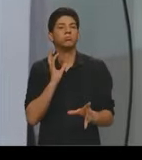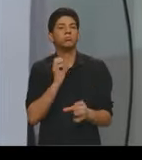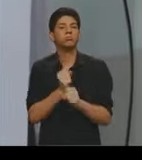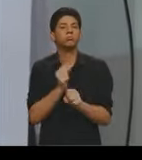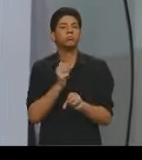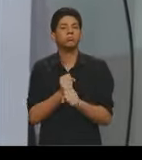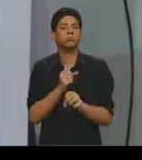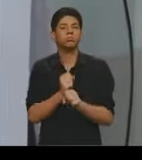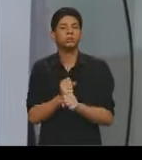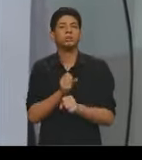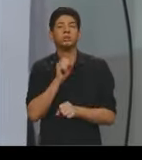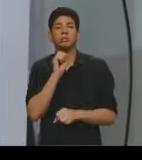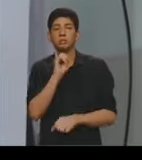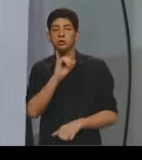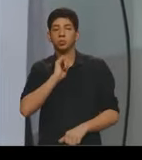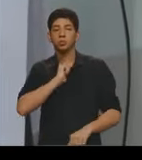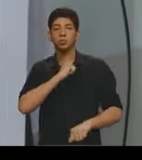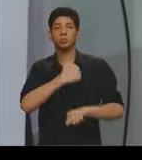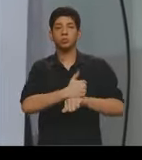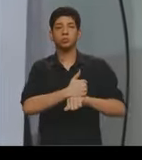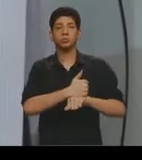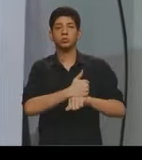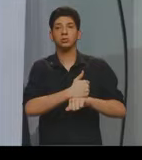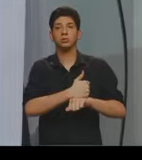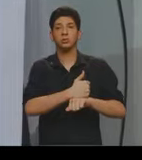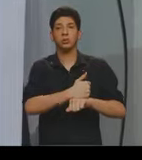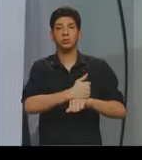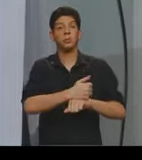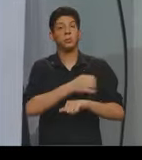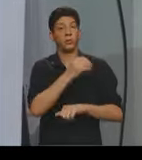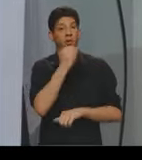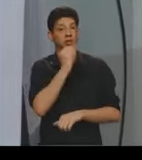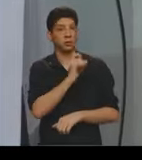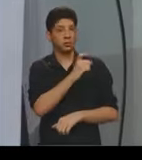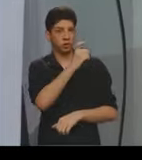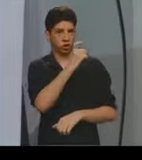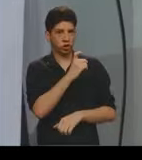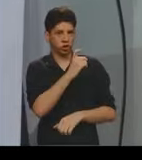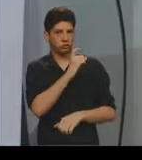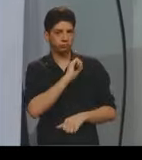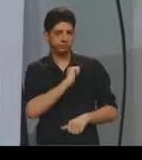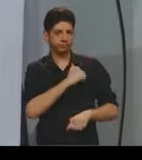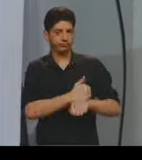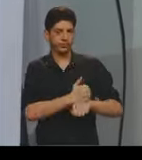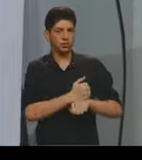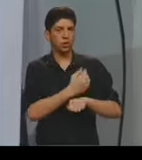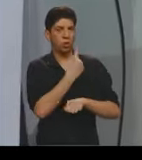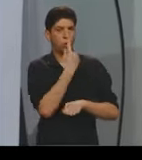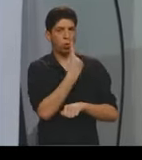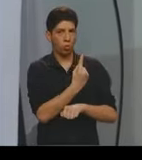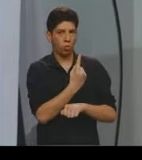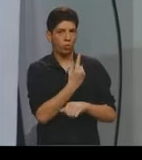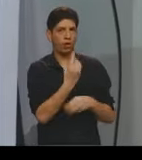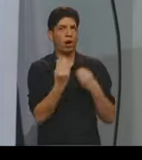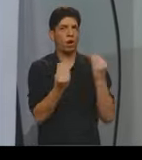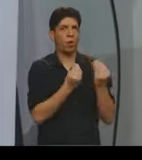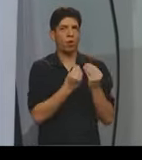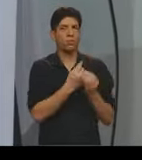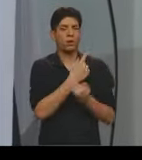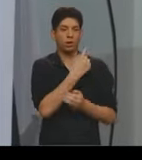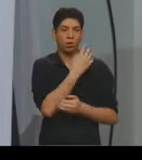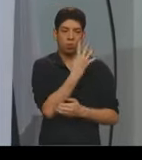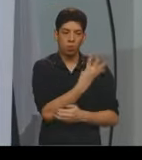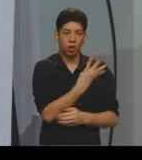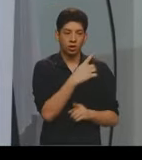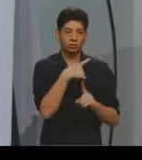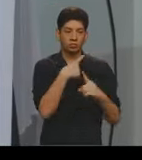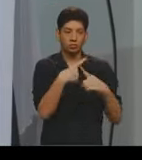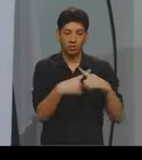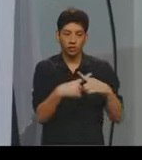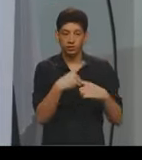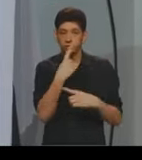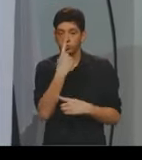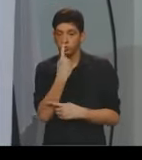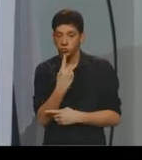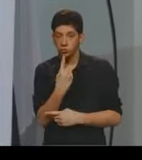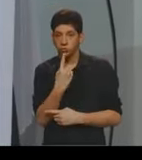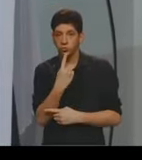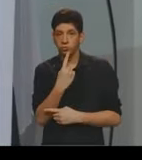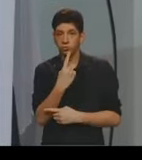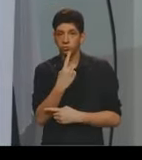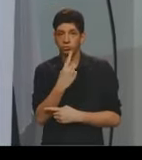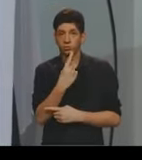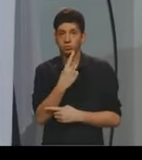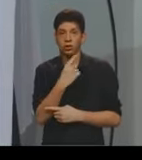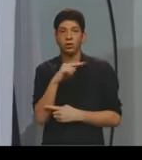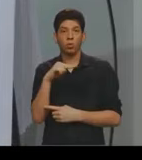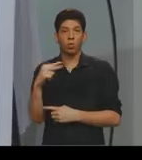Se eu substituir aqui o x, né, por 1, vai ficar 4 vezes 1, que